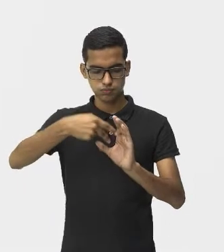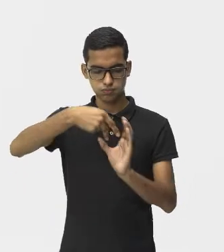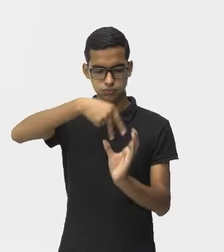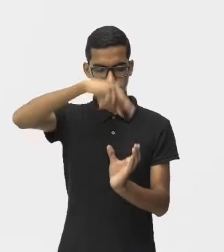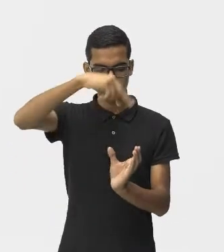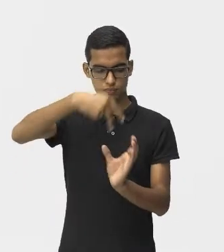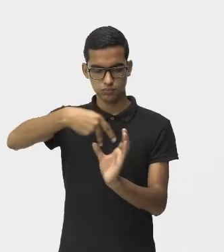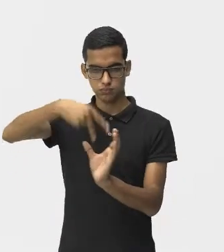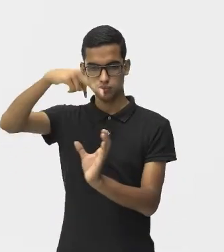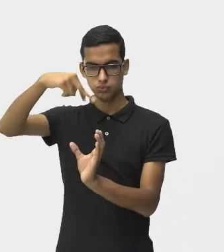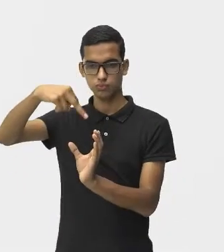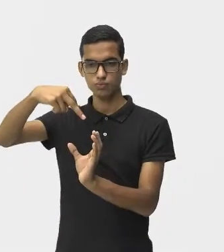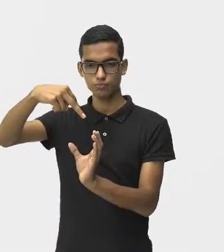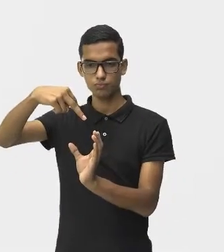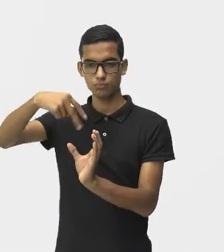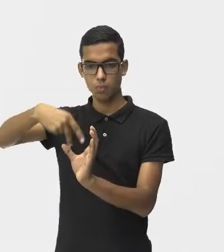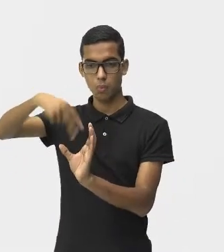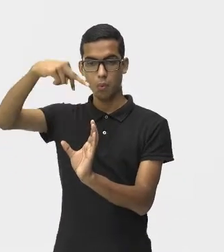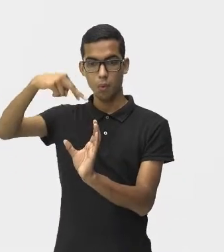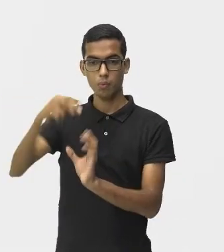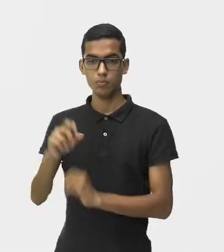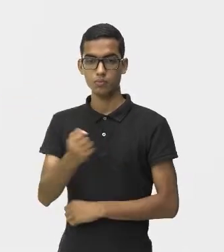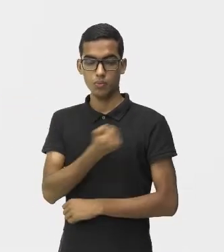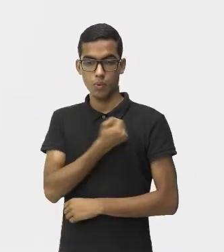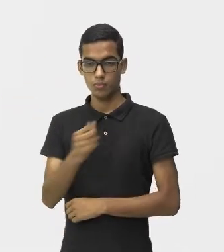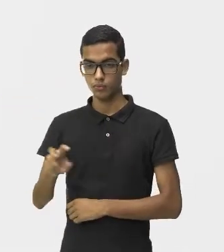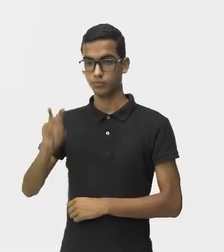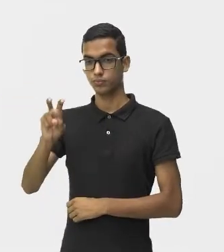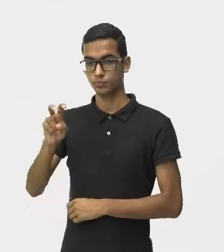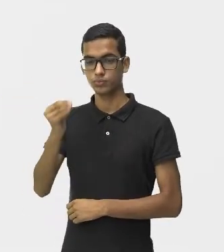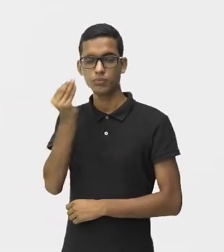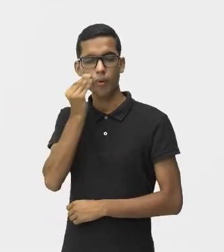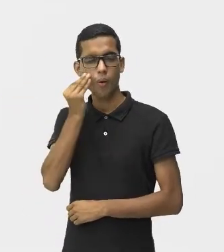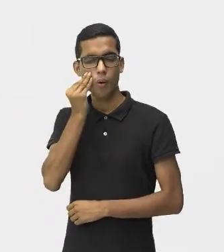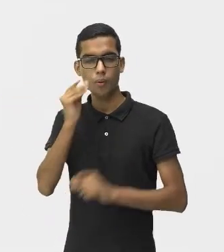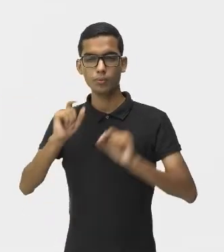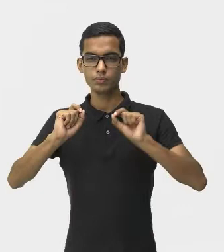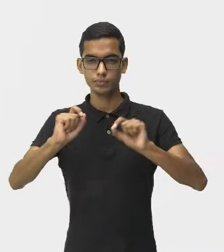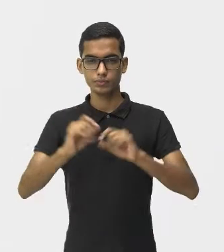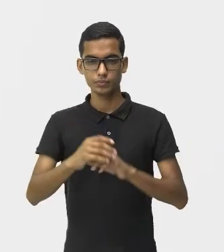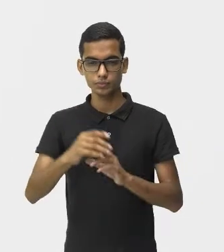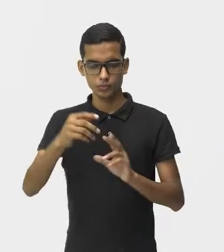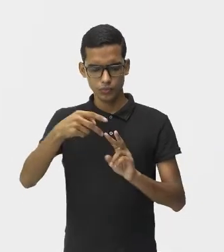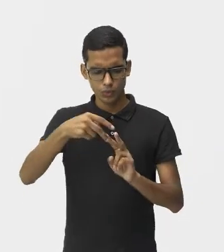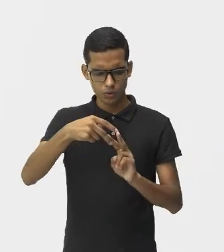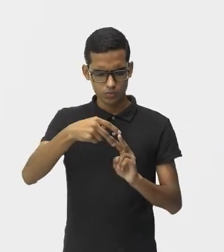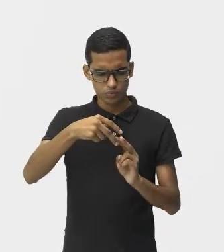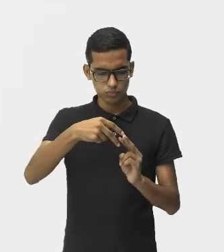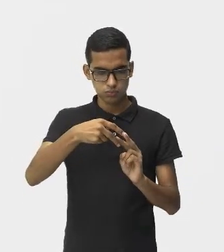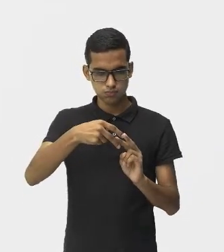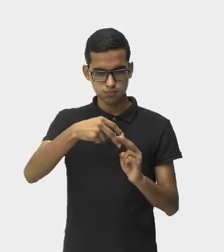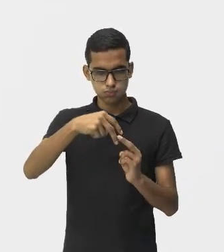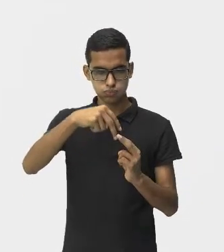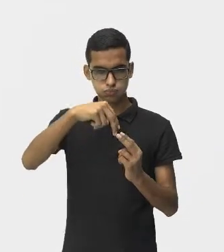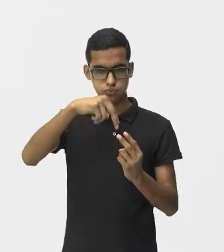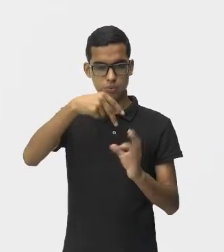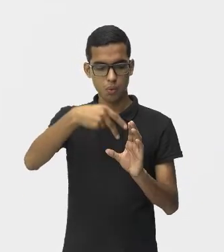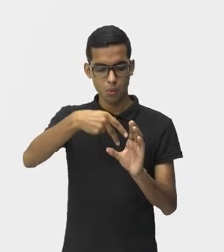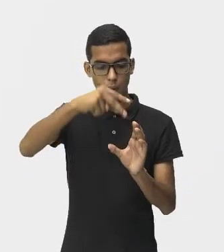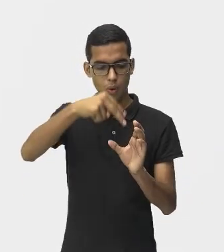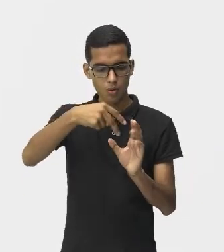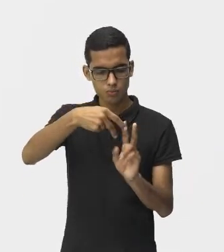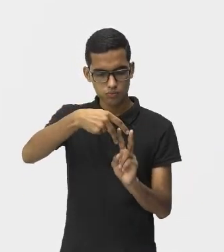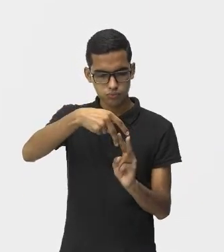5, tá? E aqui o que a gente observa? Que uma parte desse braço,